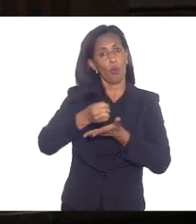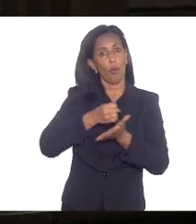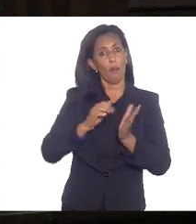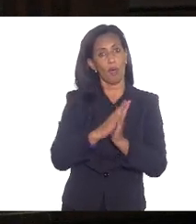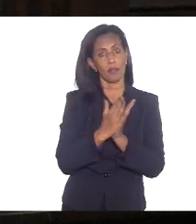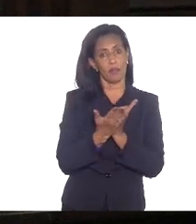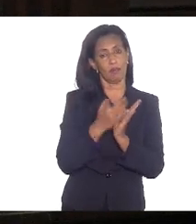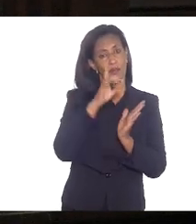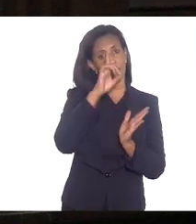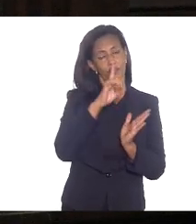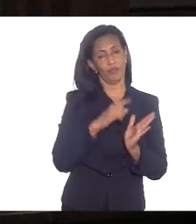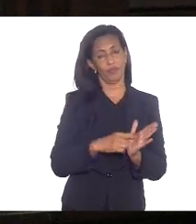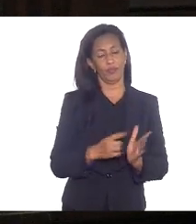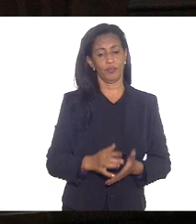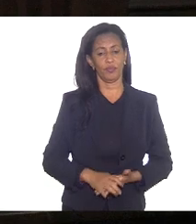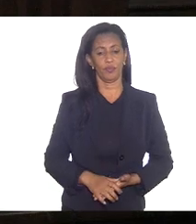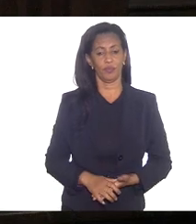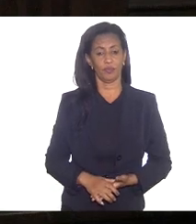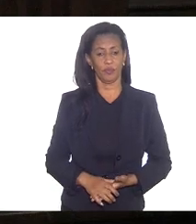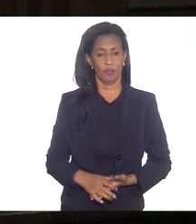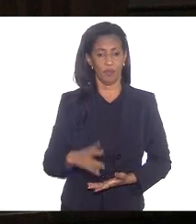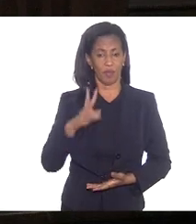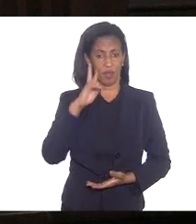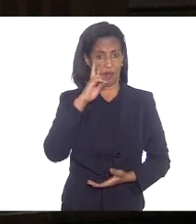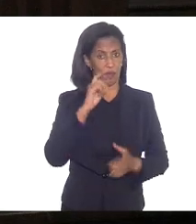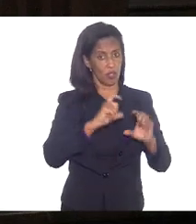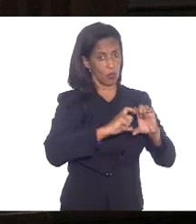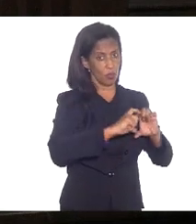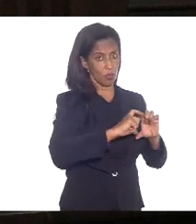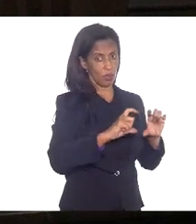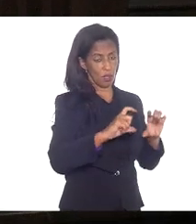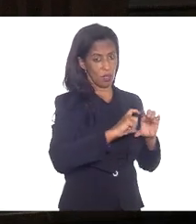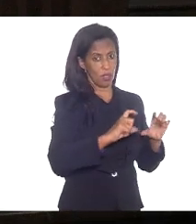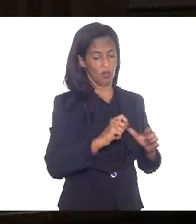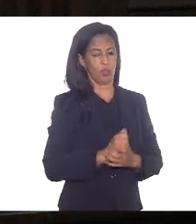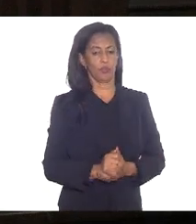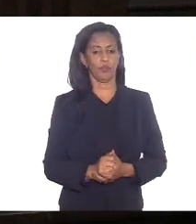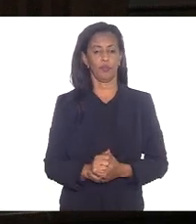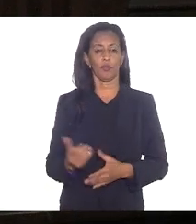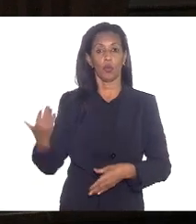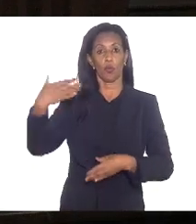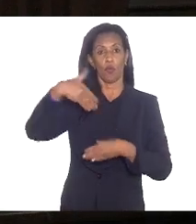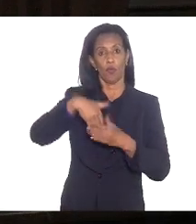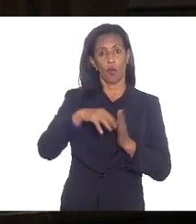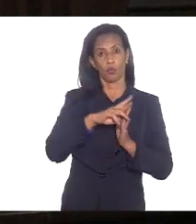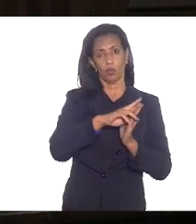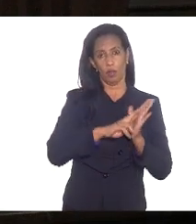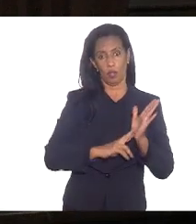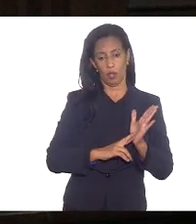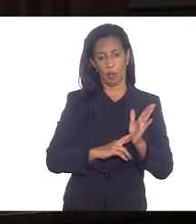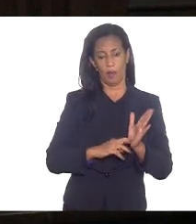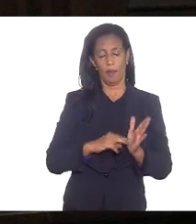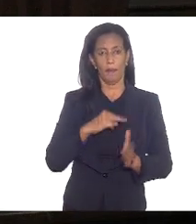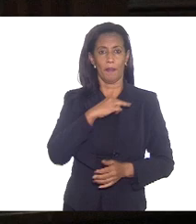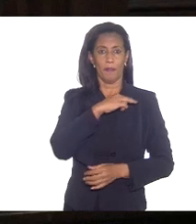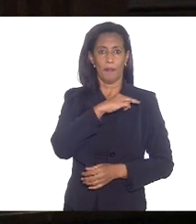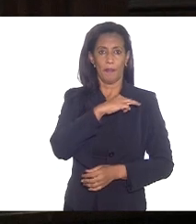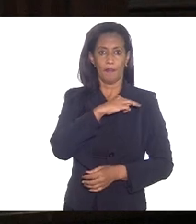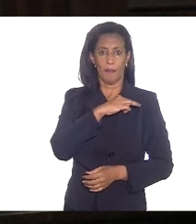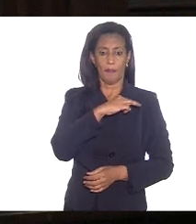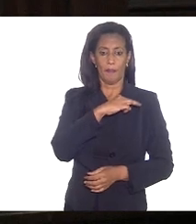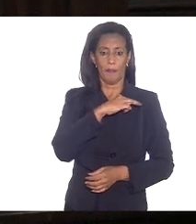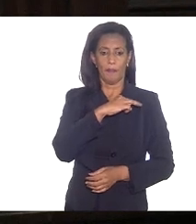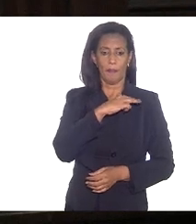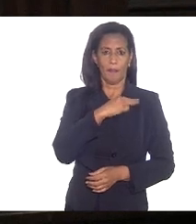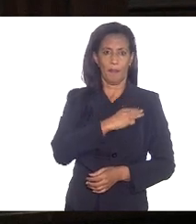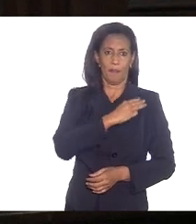crença religiosa. Vejamos um trecho do voto do relator, ministro Celso de